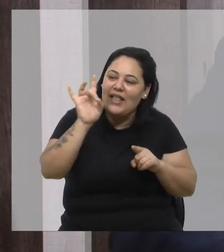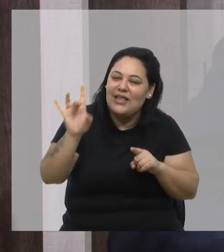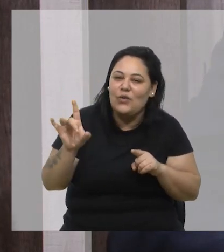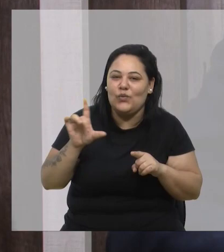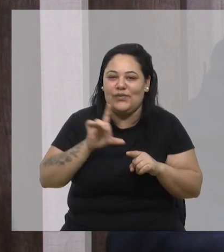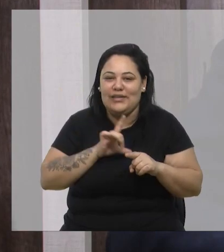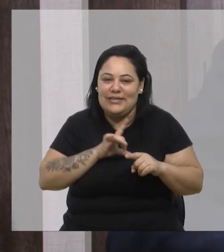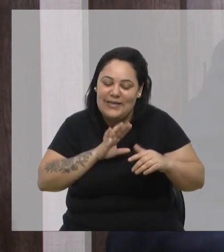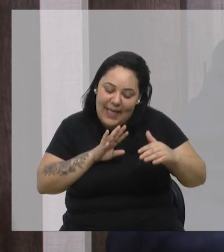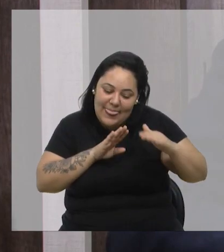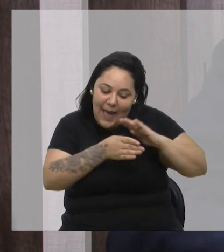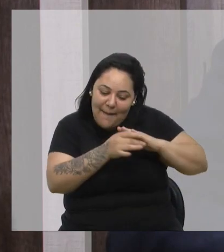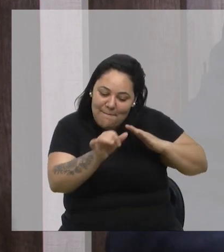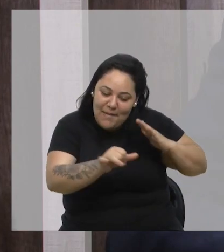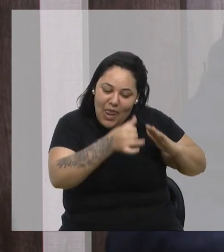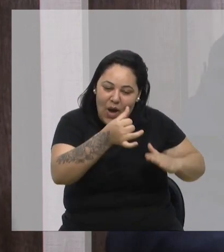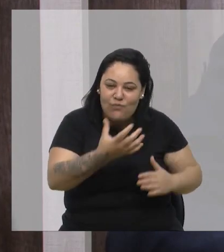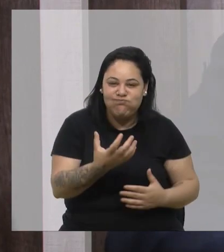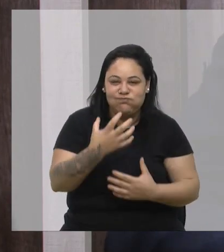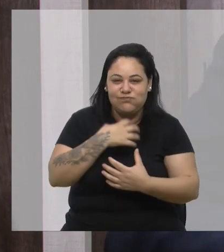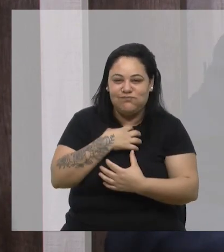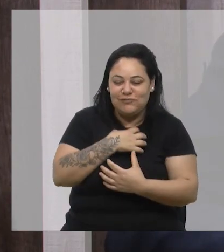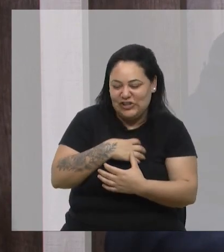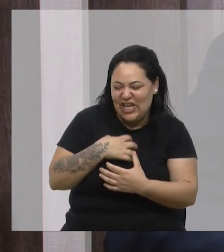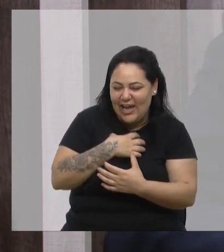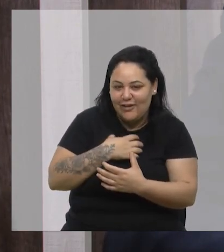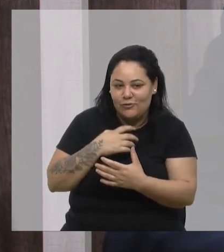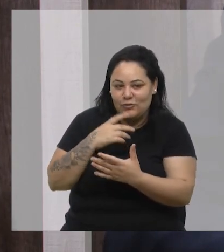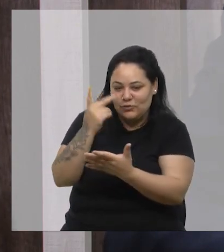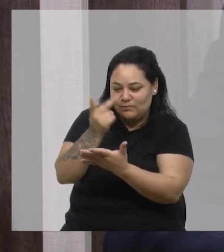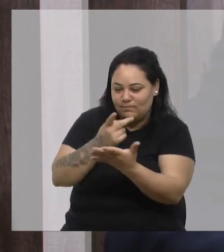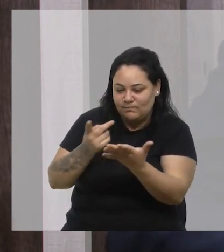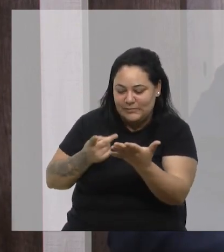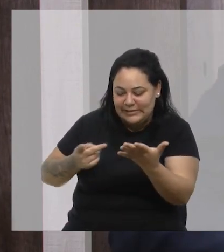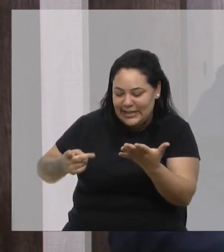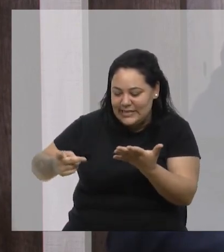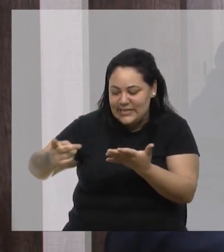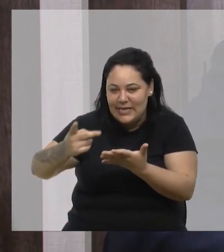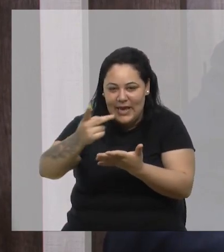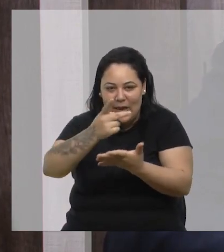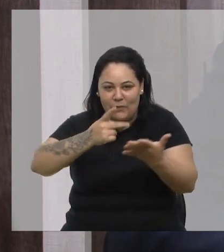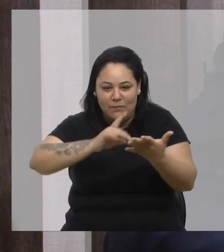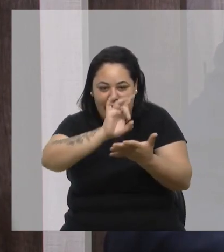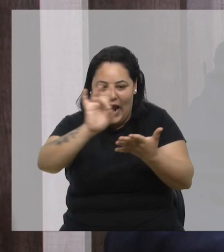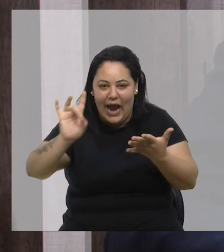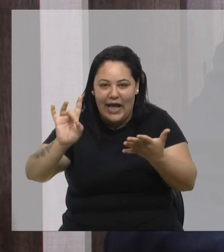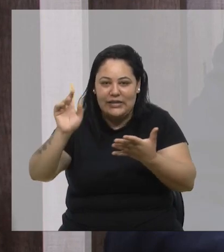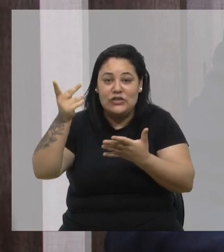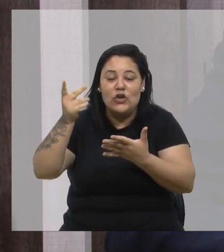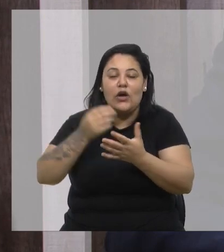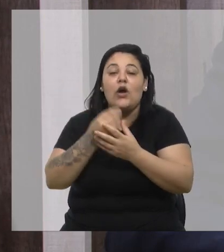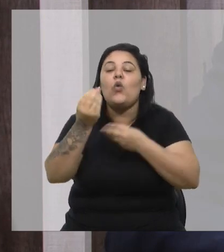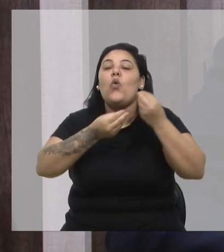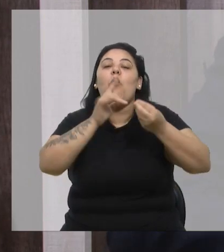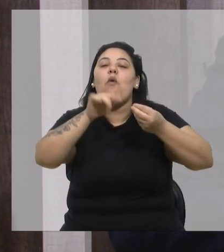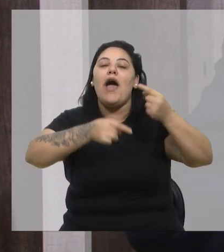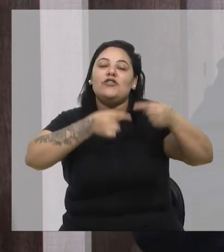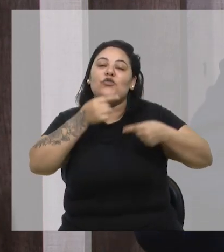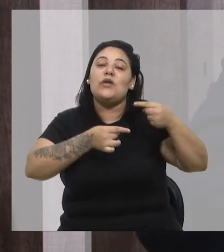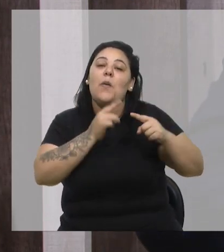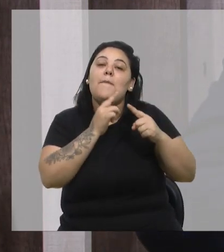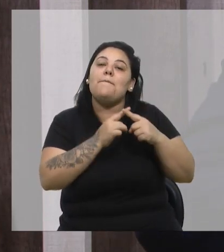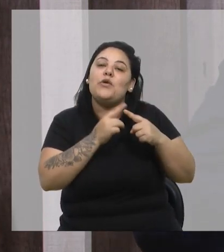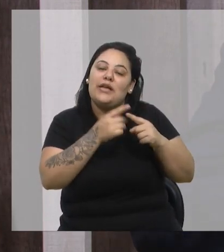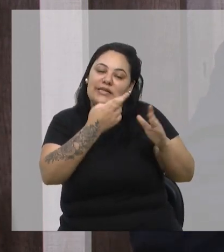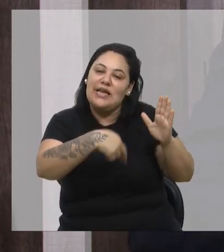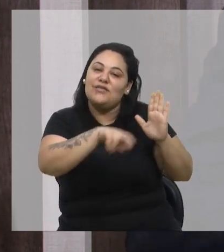que cada um de vocês se adequava melhor a um estilo de traçado para tal história, enfim. Como que foi essa